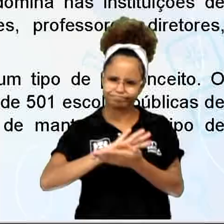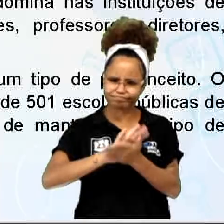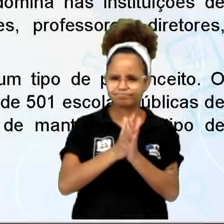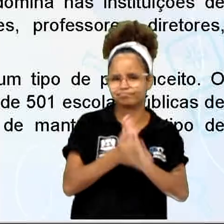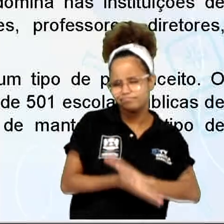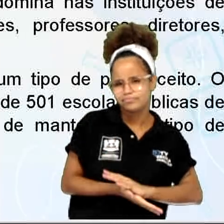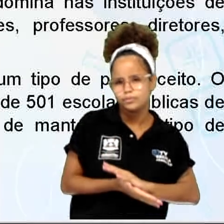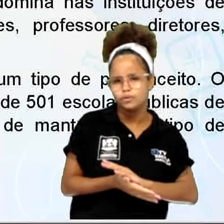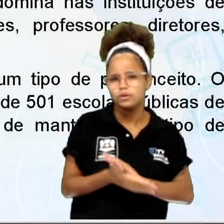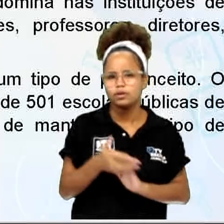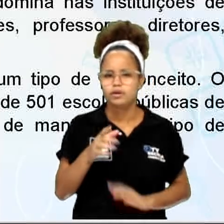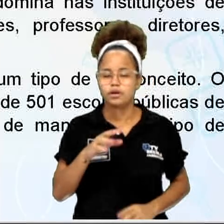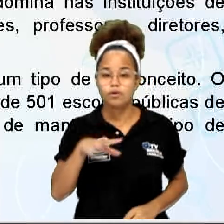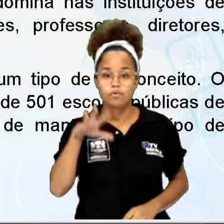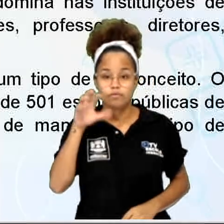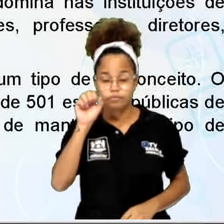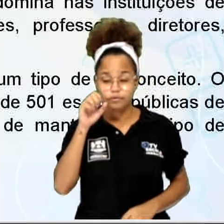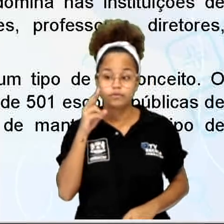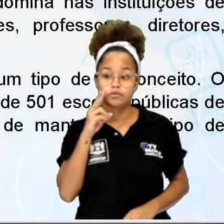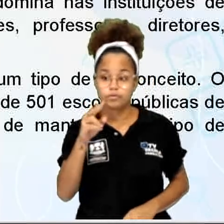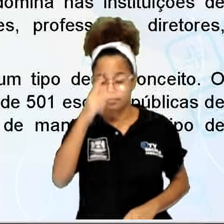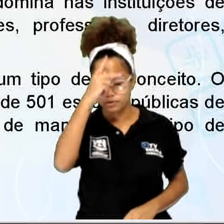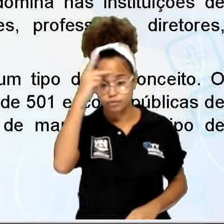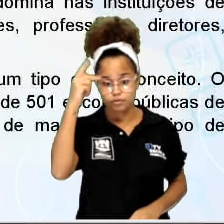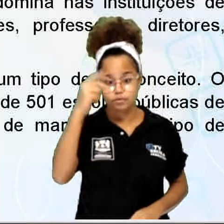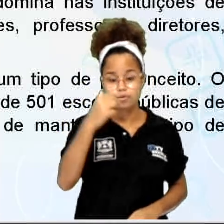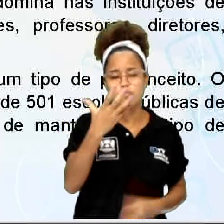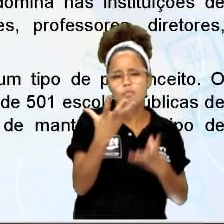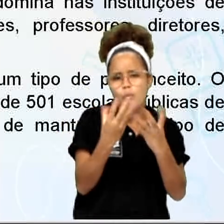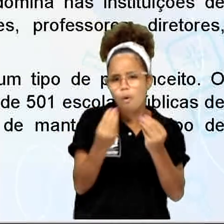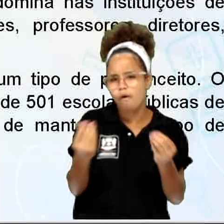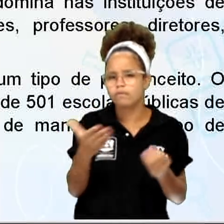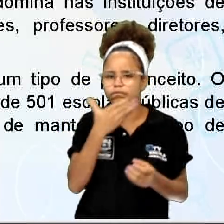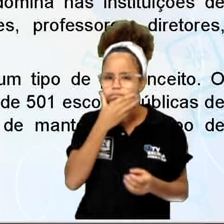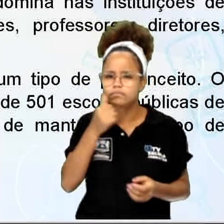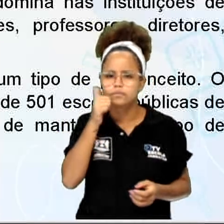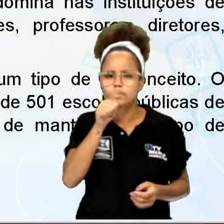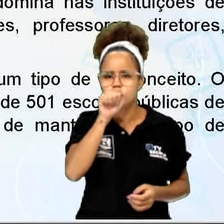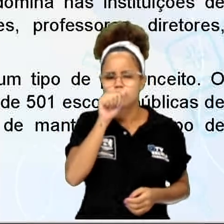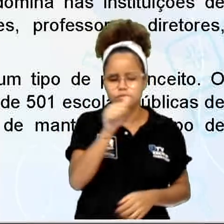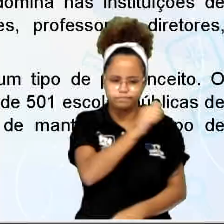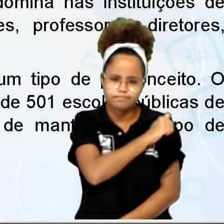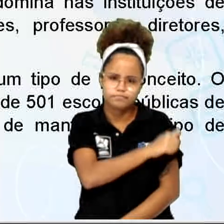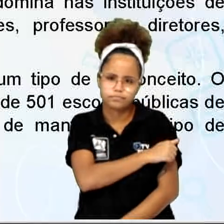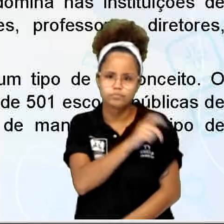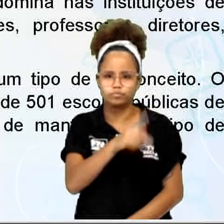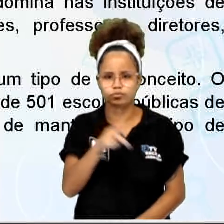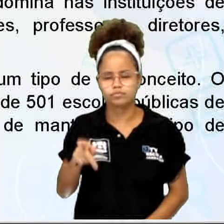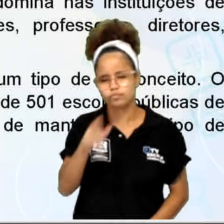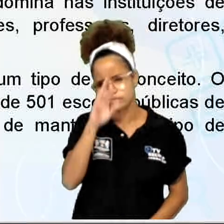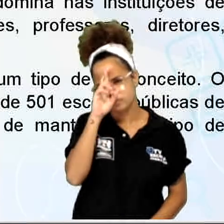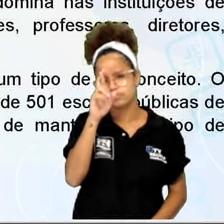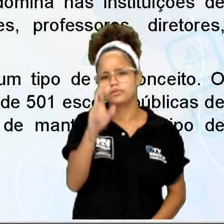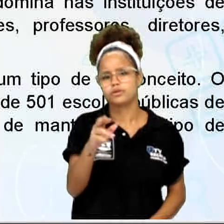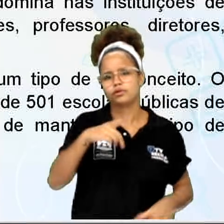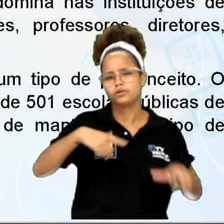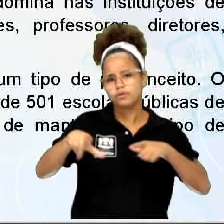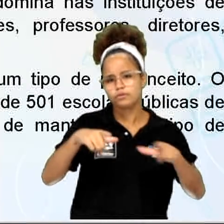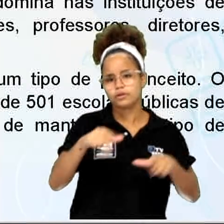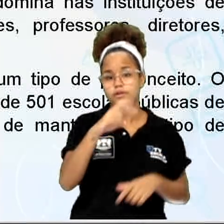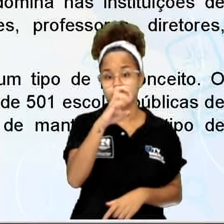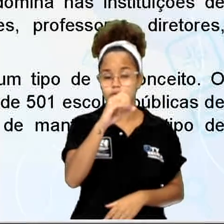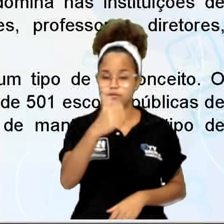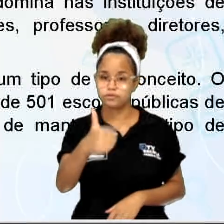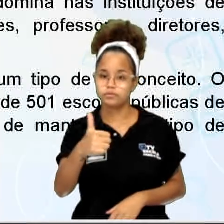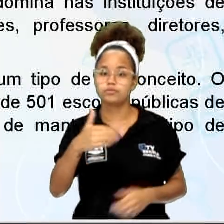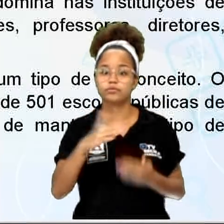ouviu 18.599 pais, alunos, professores, diretores e funcionários de 501 escolas